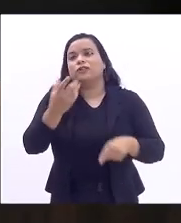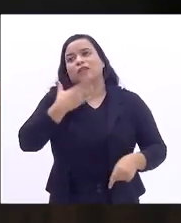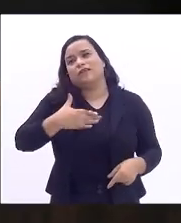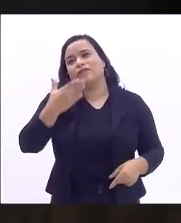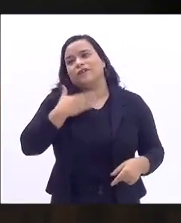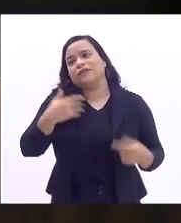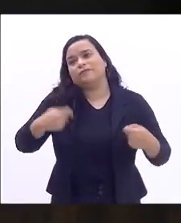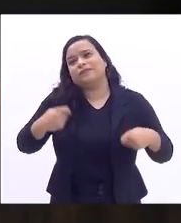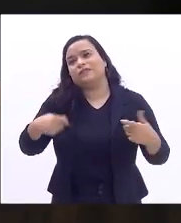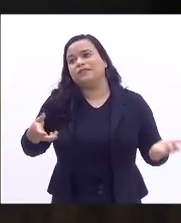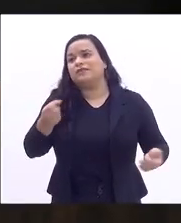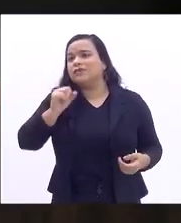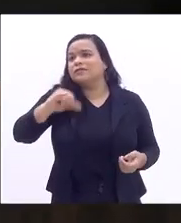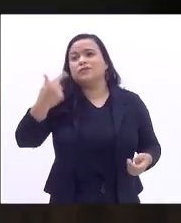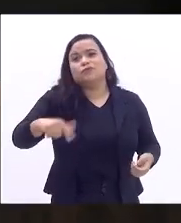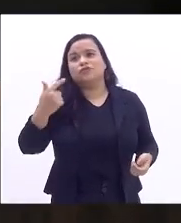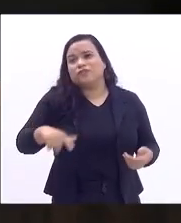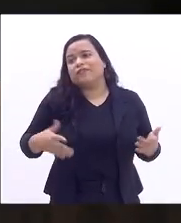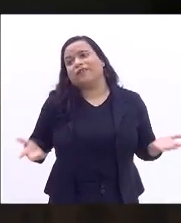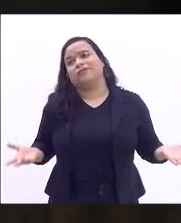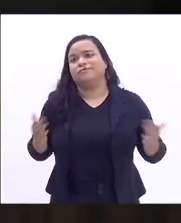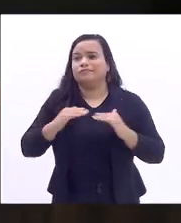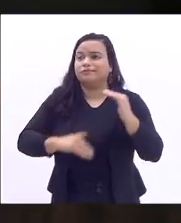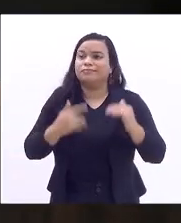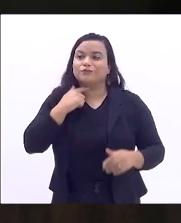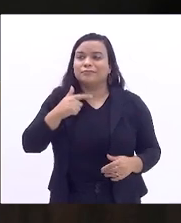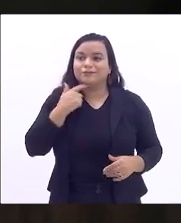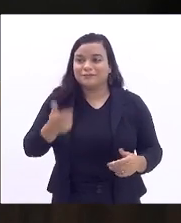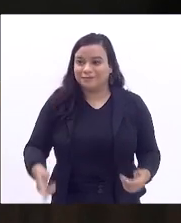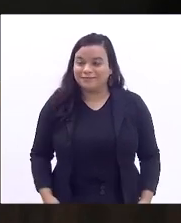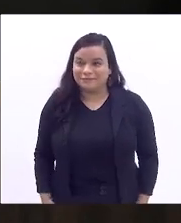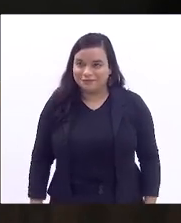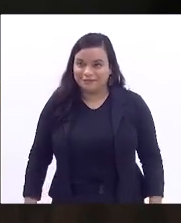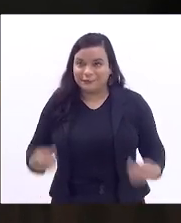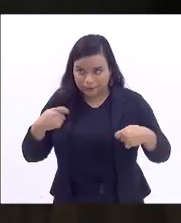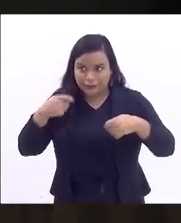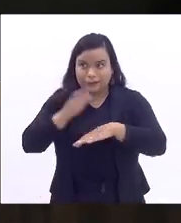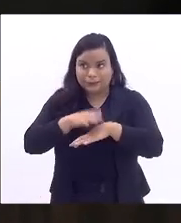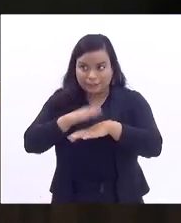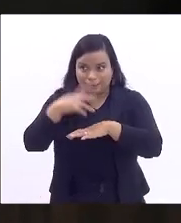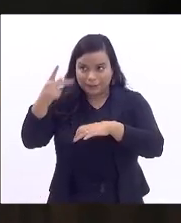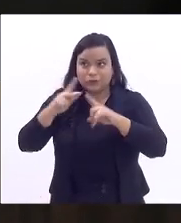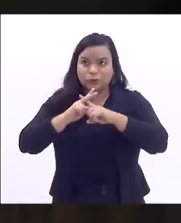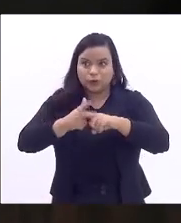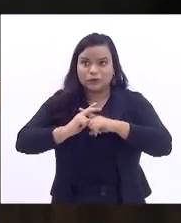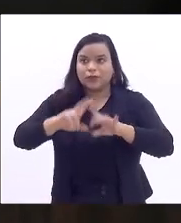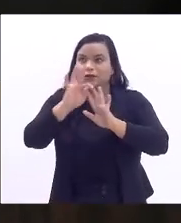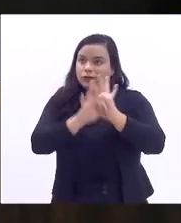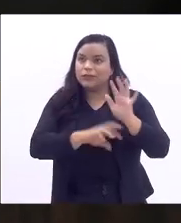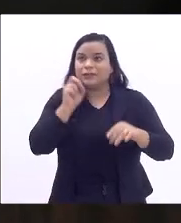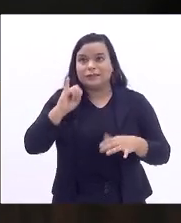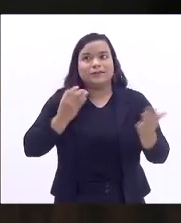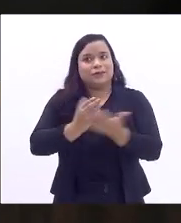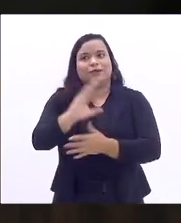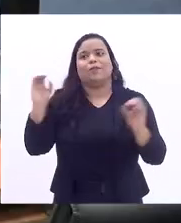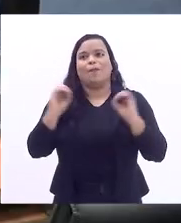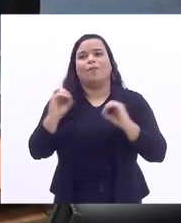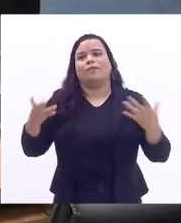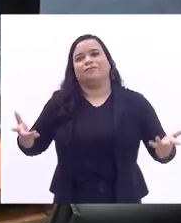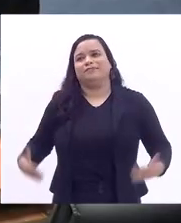lugar senão não é Gabriela gente tem que deixar ele consertar o texto se não